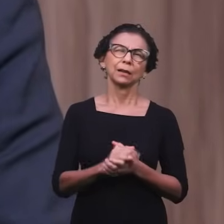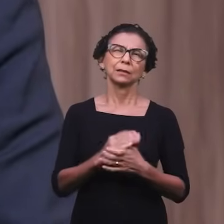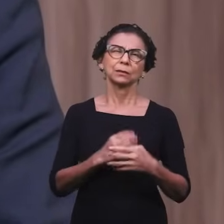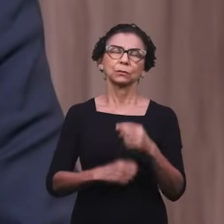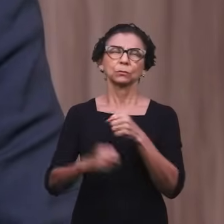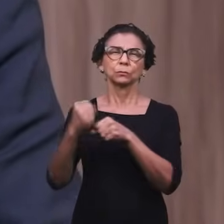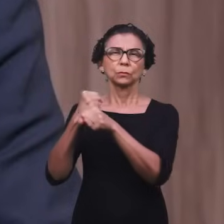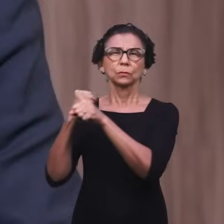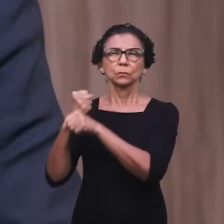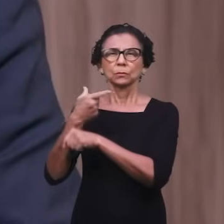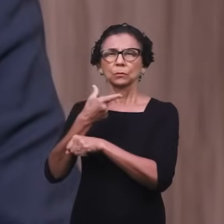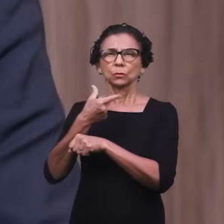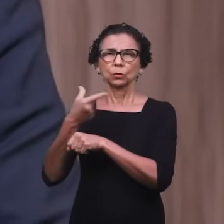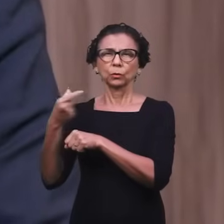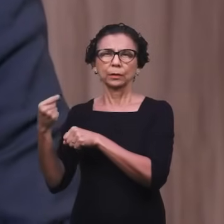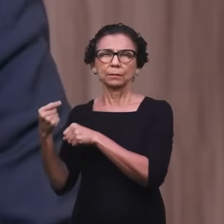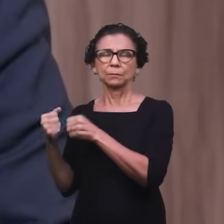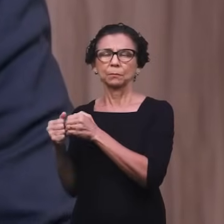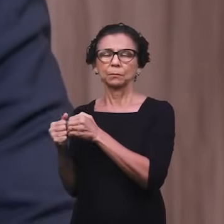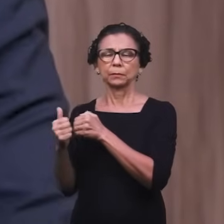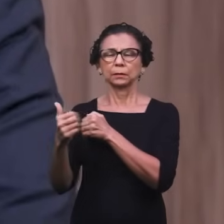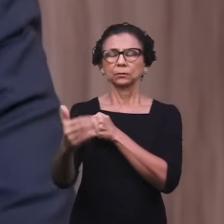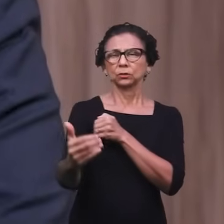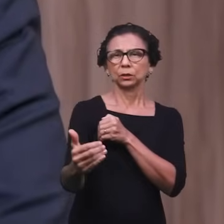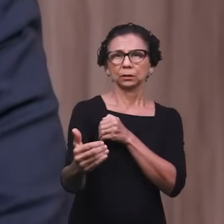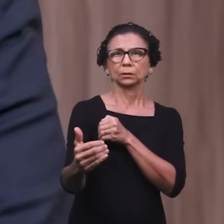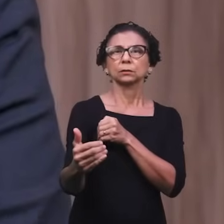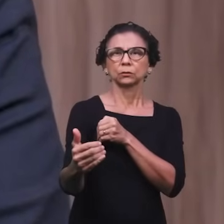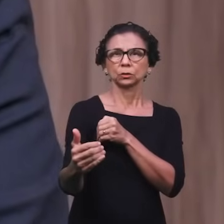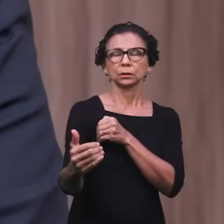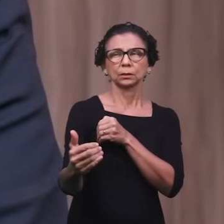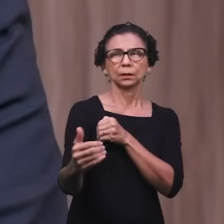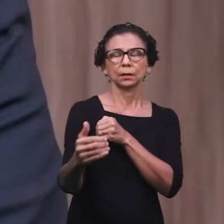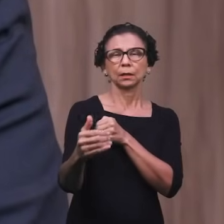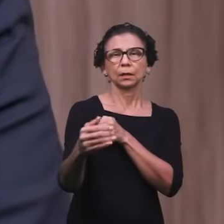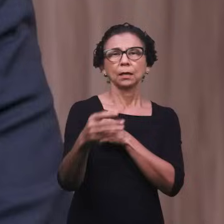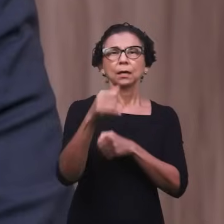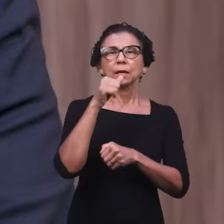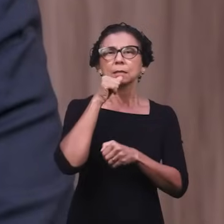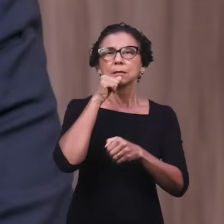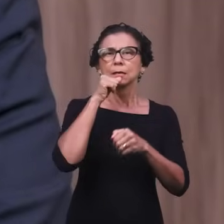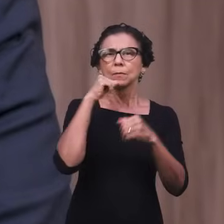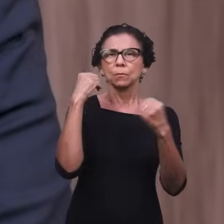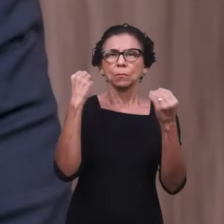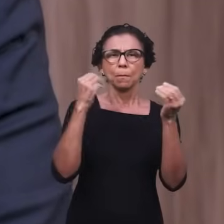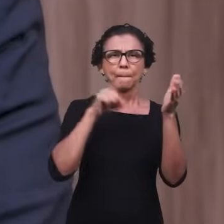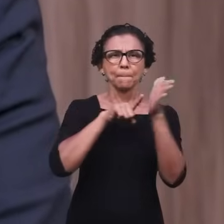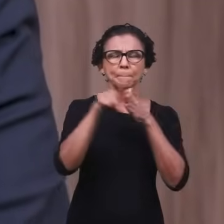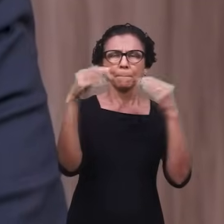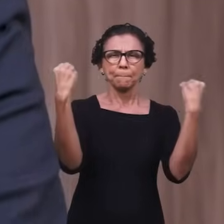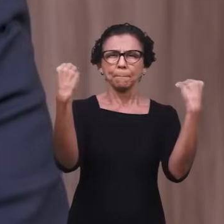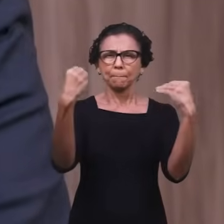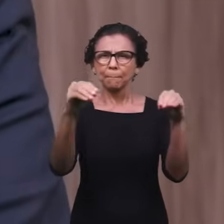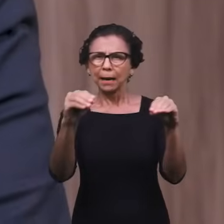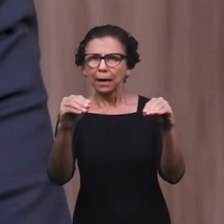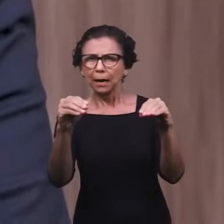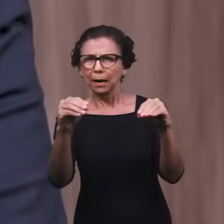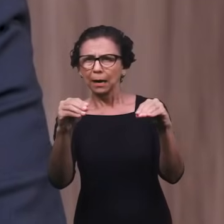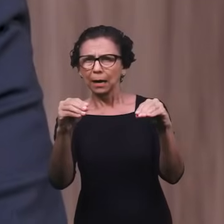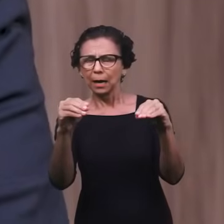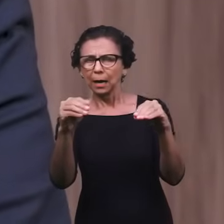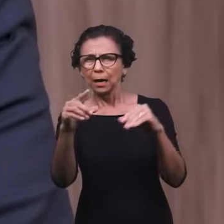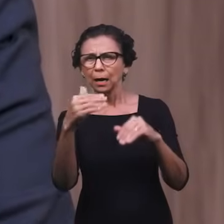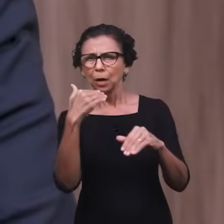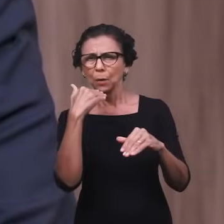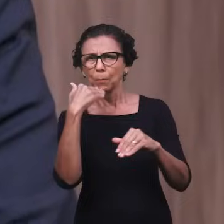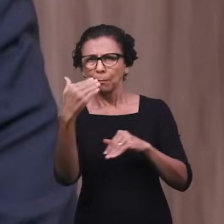né? Então você lança ali uma pergunta, ou você solicita que seja